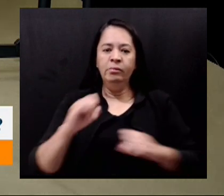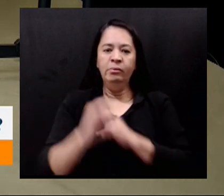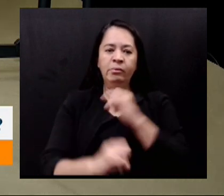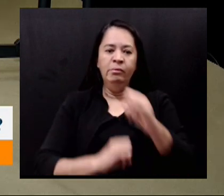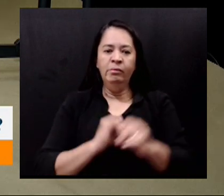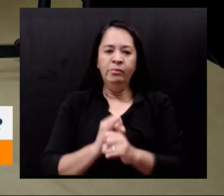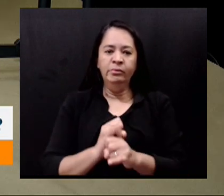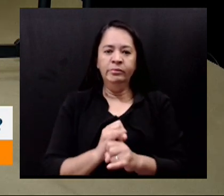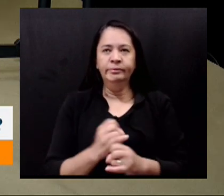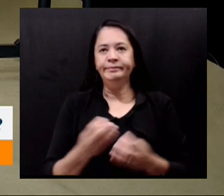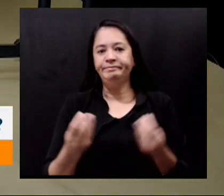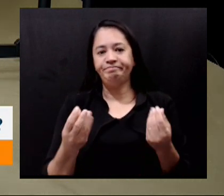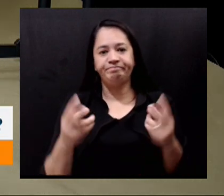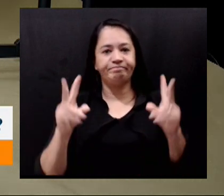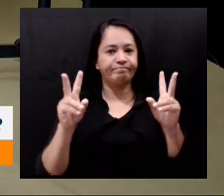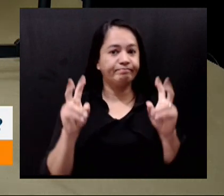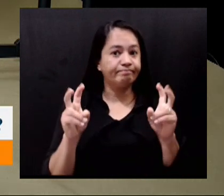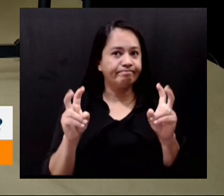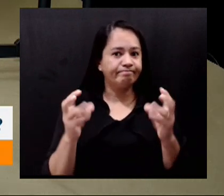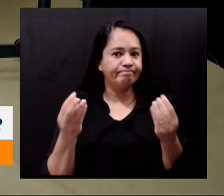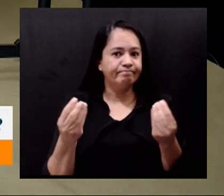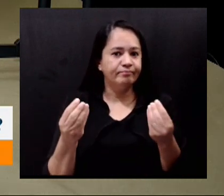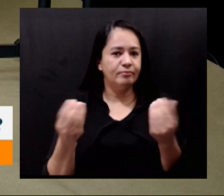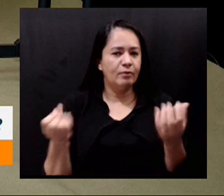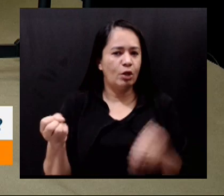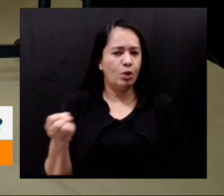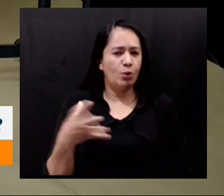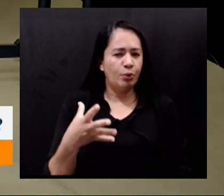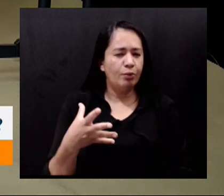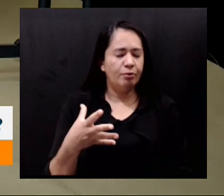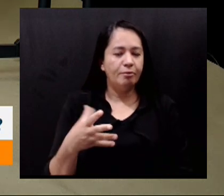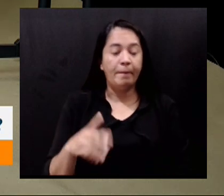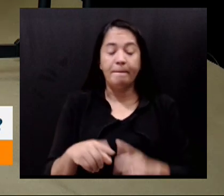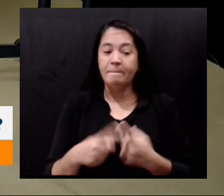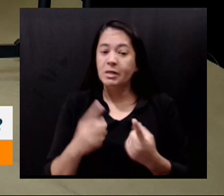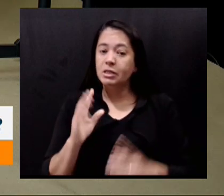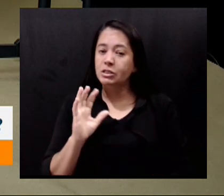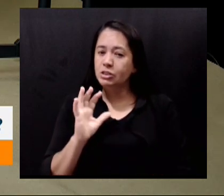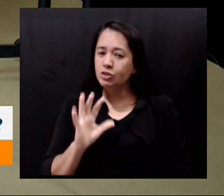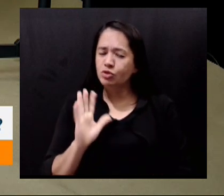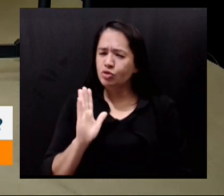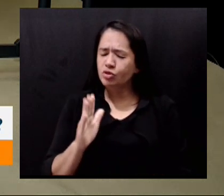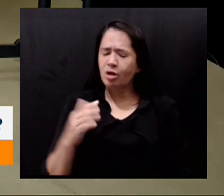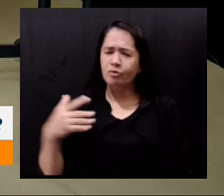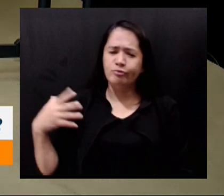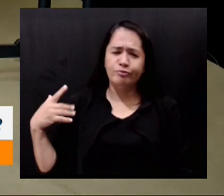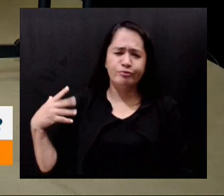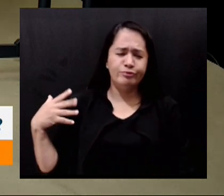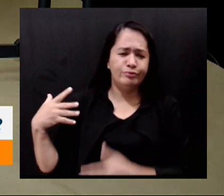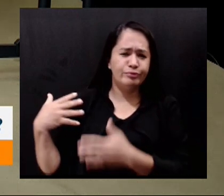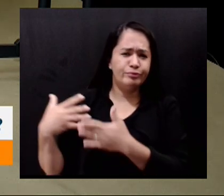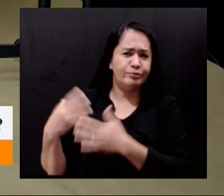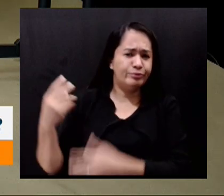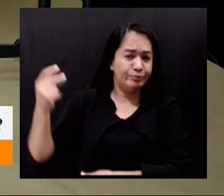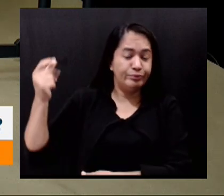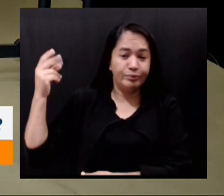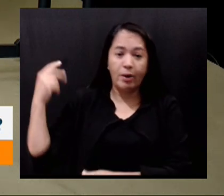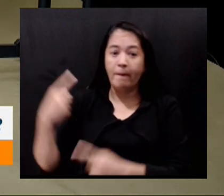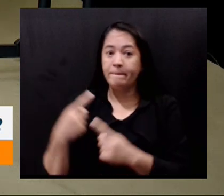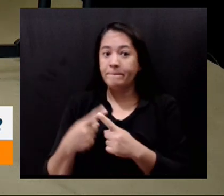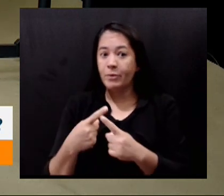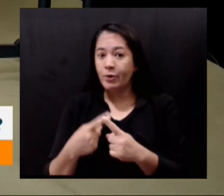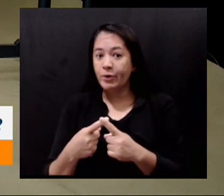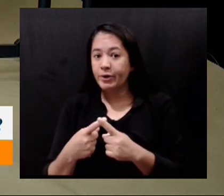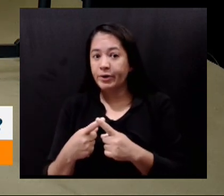aspas, né, recente, né, mas isso já vem de um tempo atrás, né, Susana, porque as pessoas elas têm o